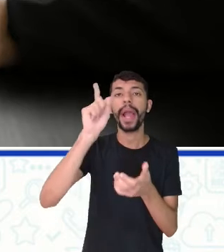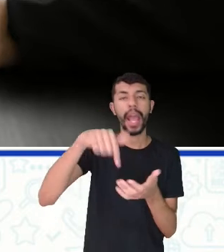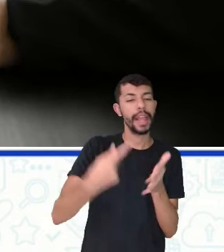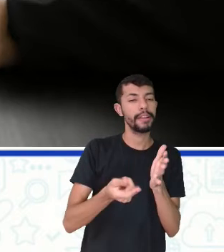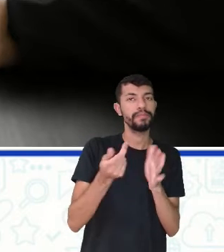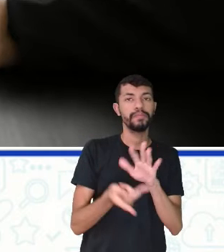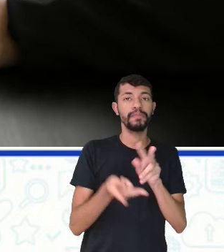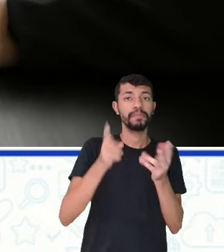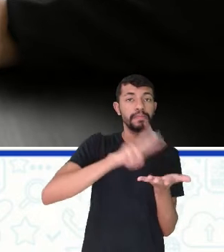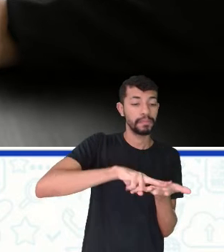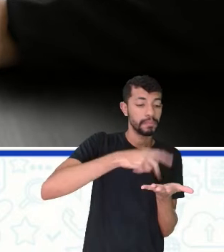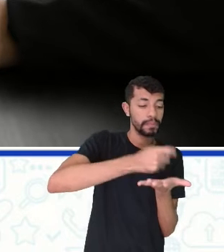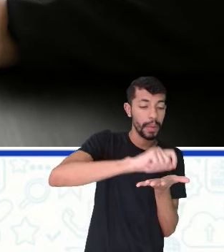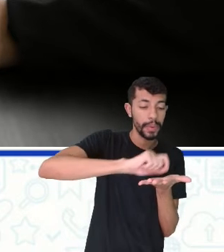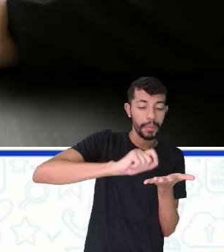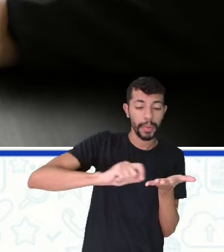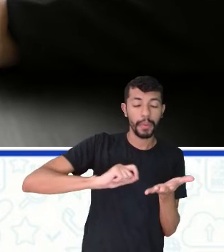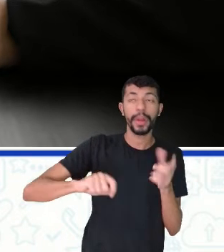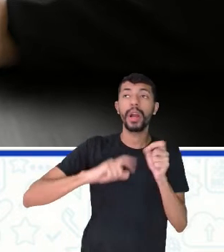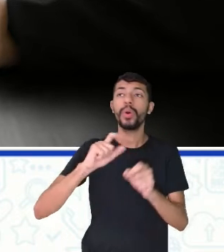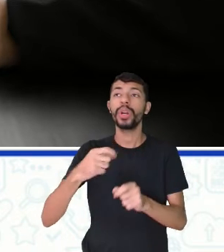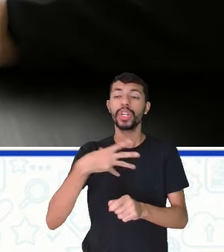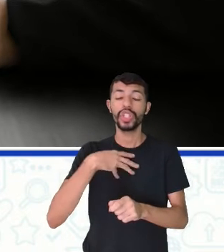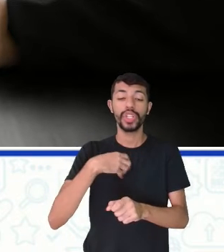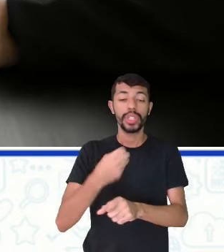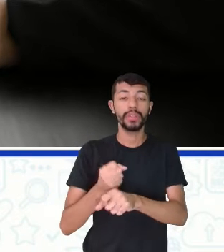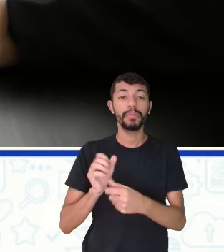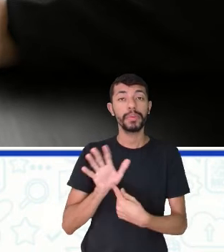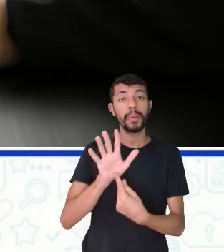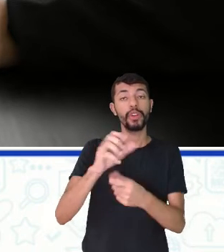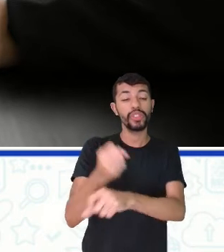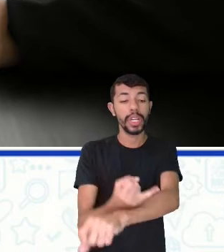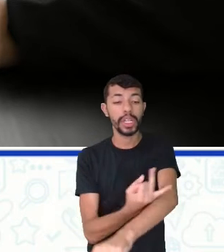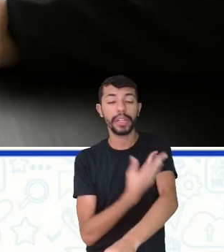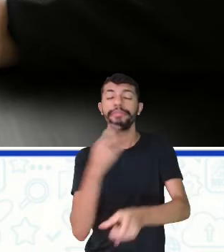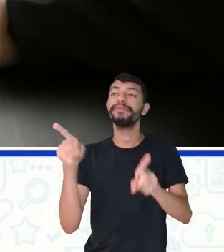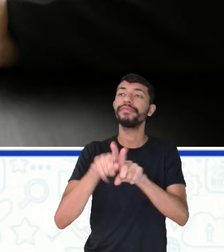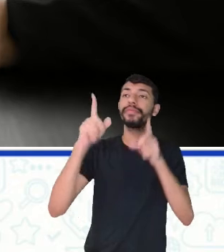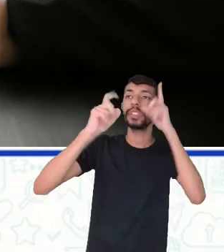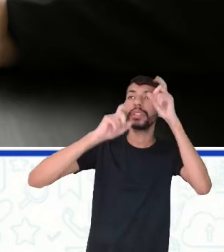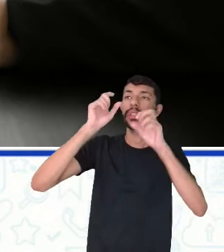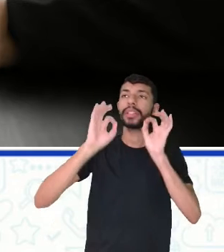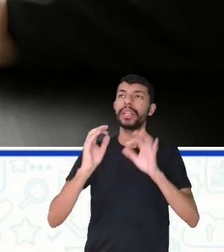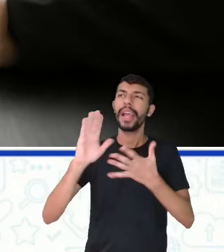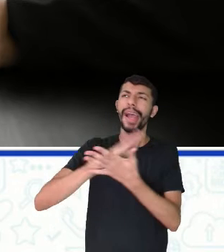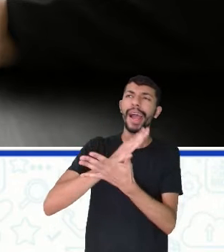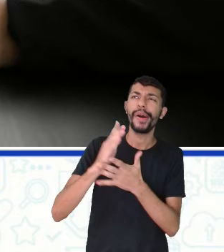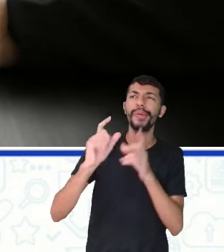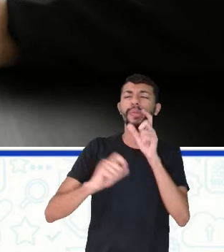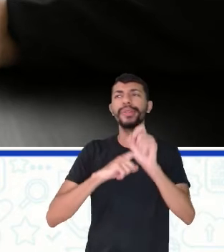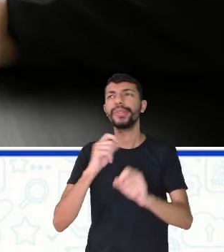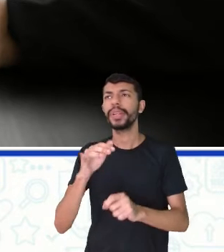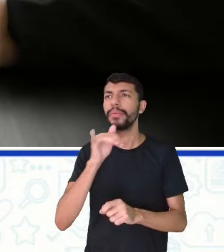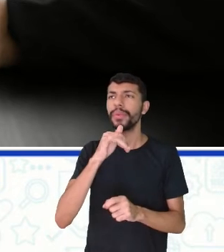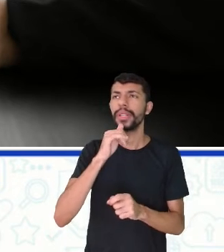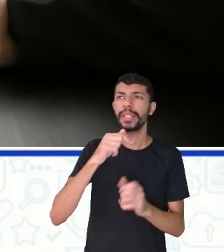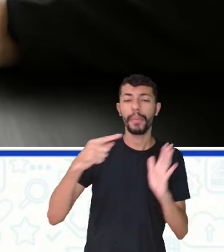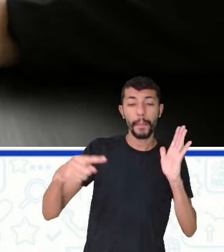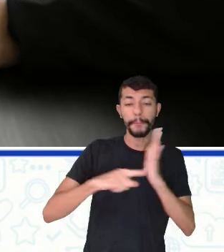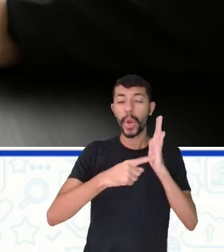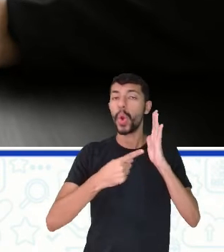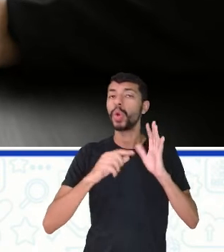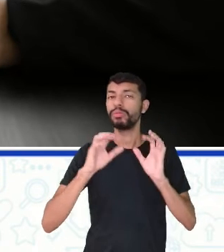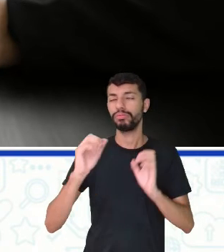apresentar as emoções e expressões de quem responde. Alguns sinais de pontuação, não é? Tem